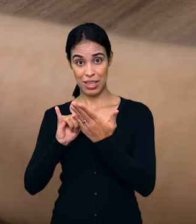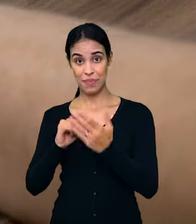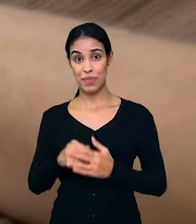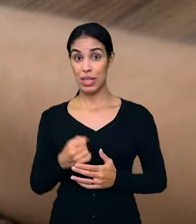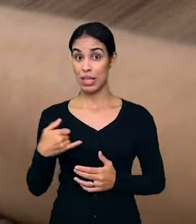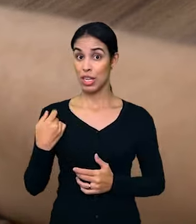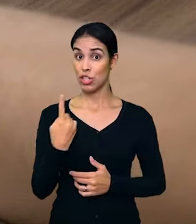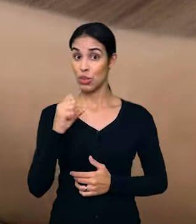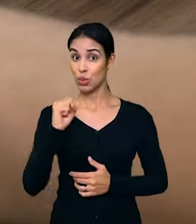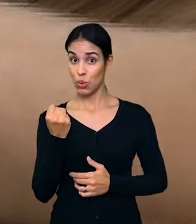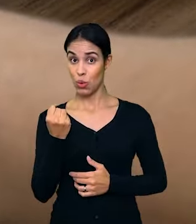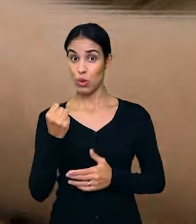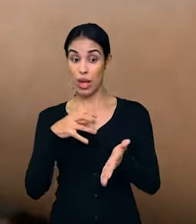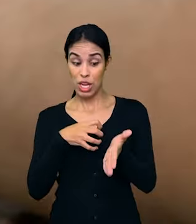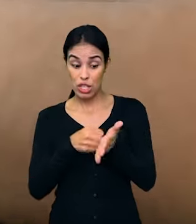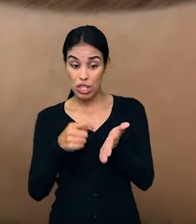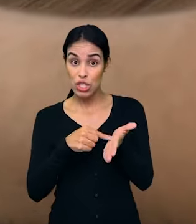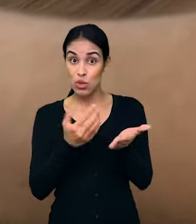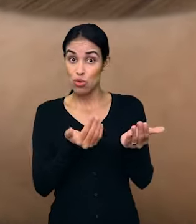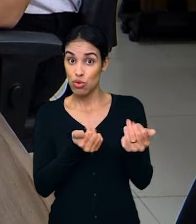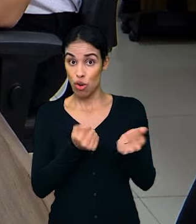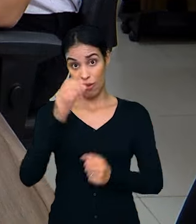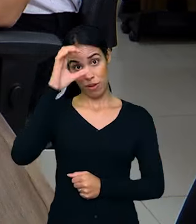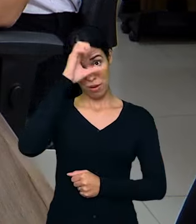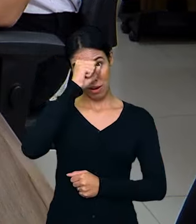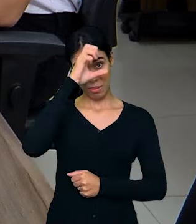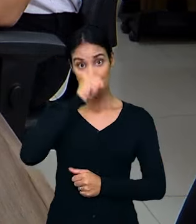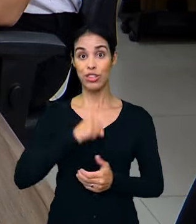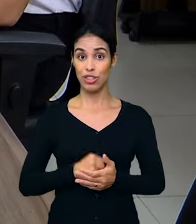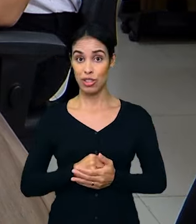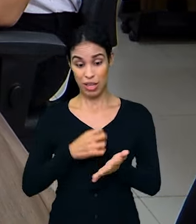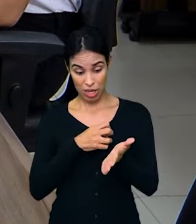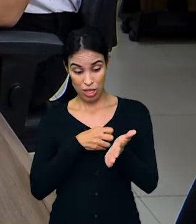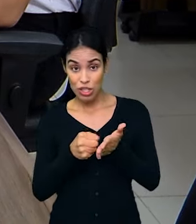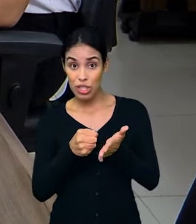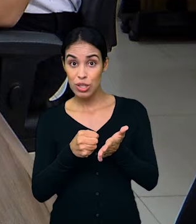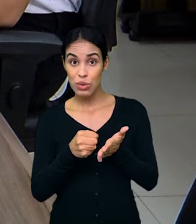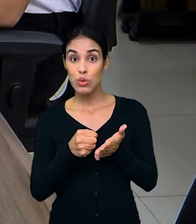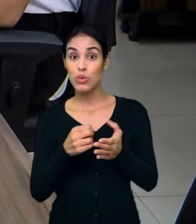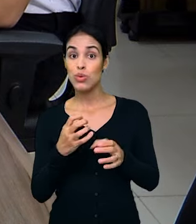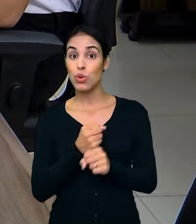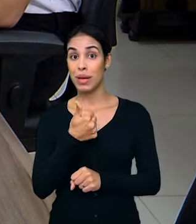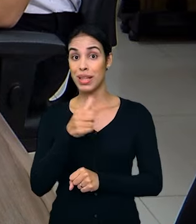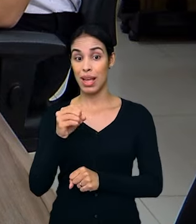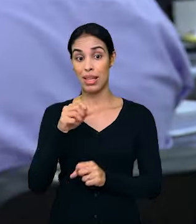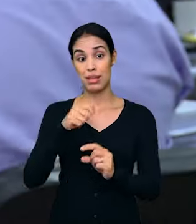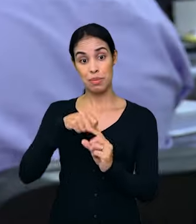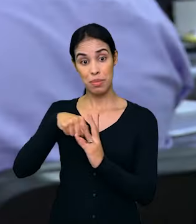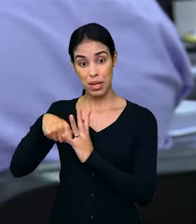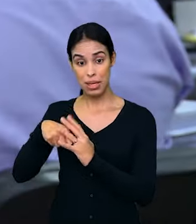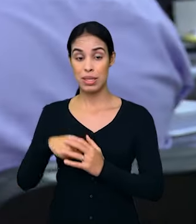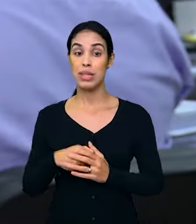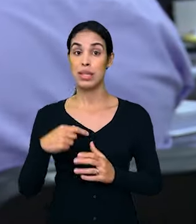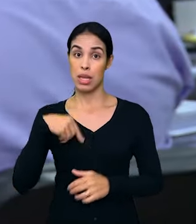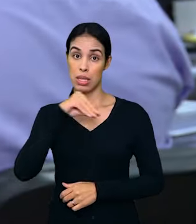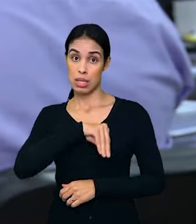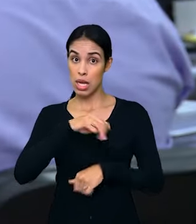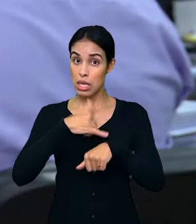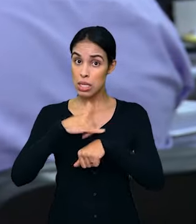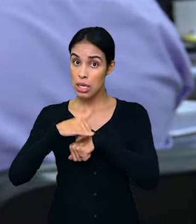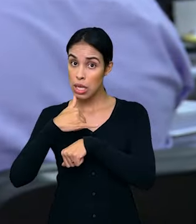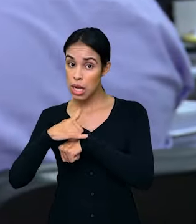ela e a empresa é como jovem aprendiz. Está anotado na carteira de trabalho há 10 meses. Comecei na remuneração